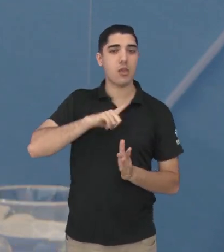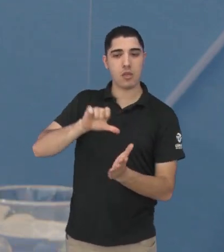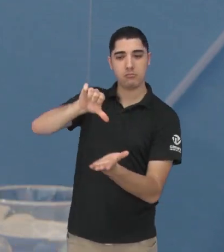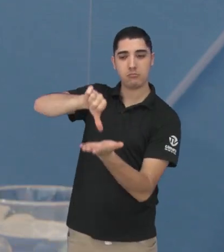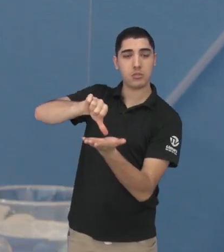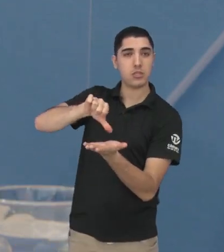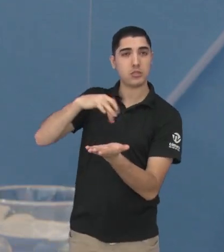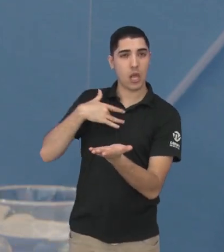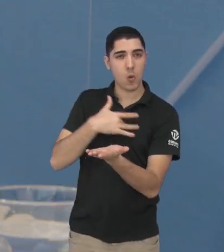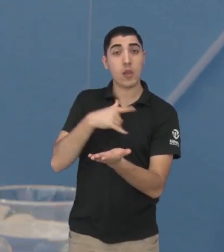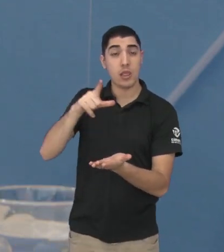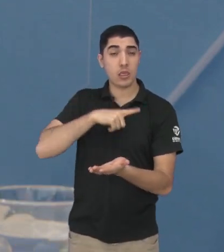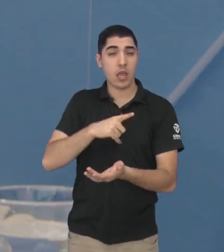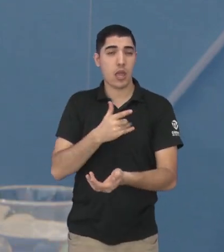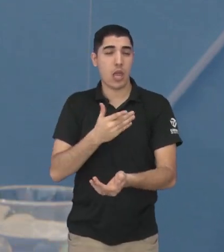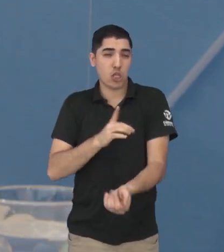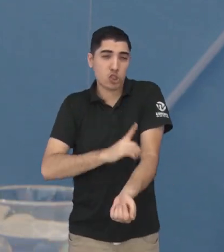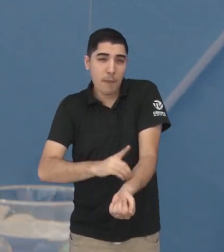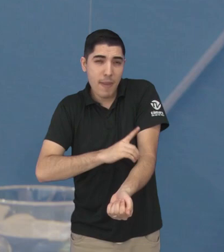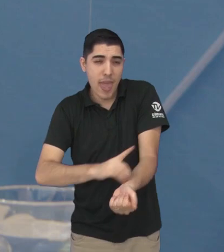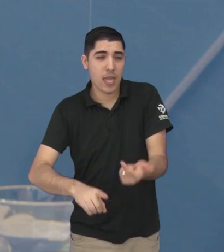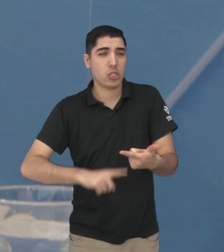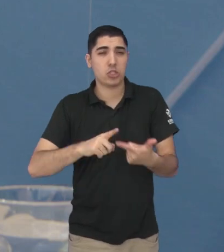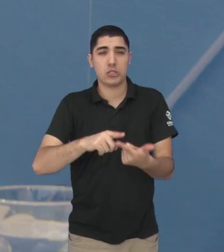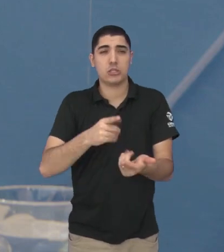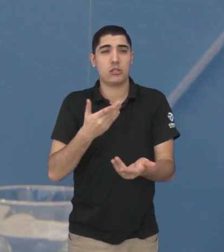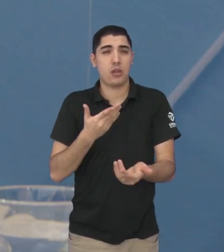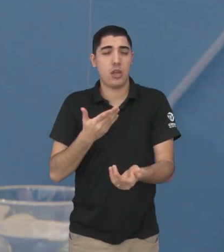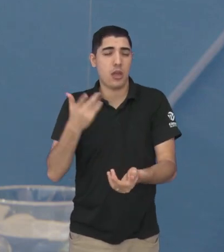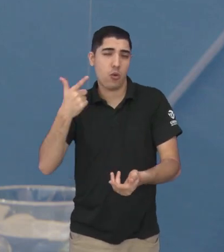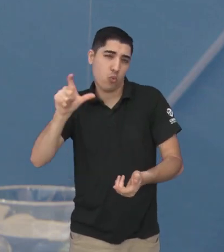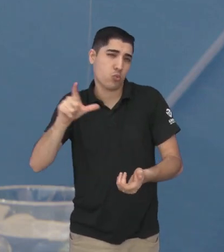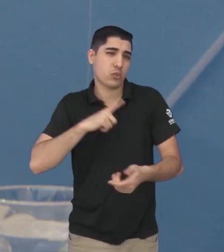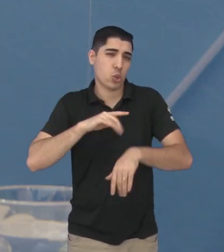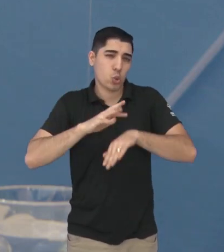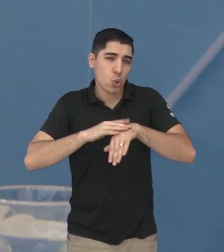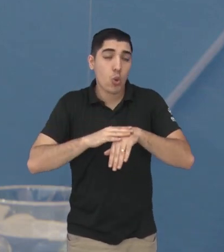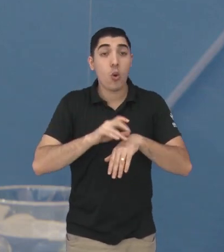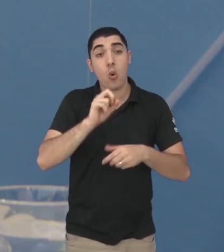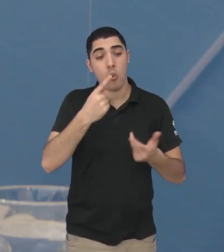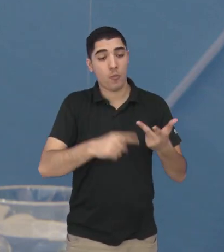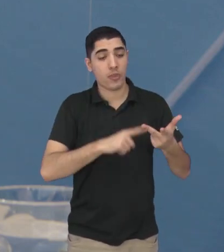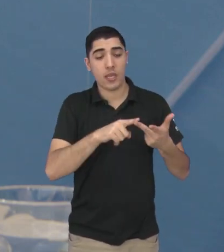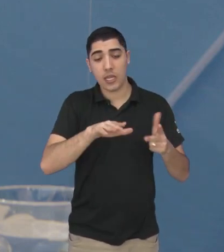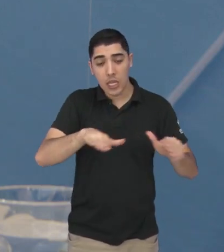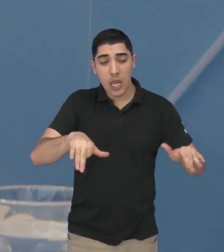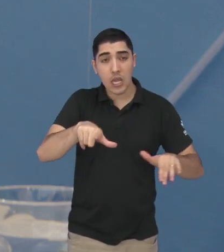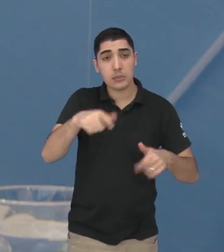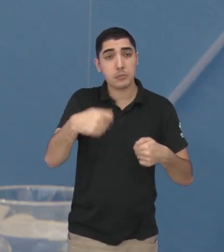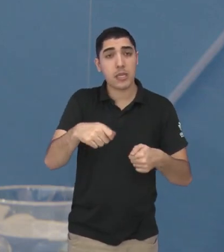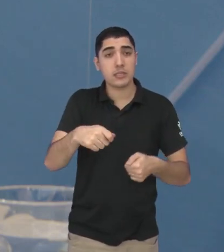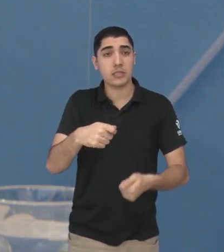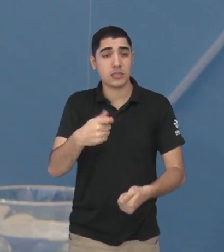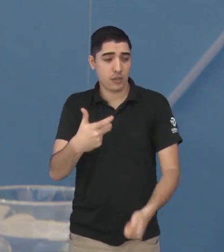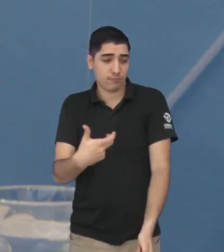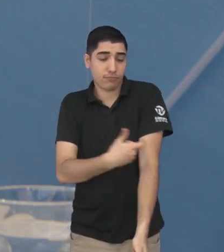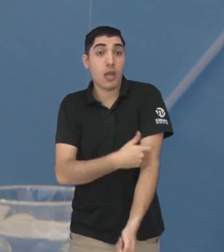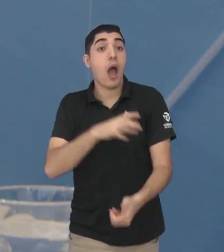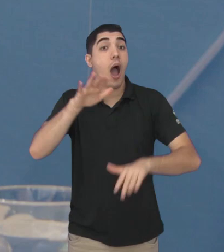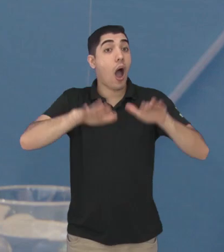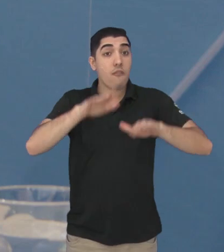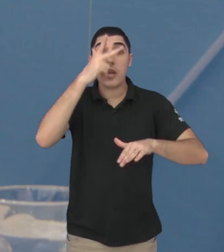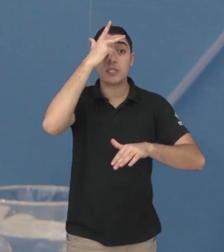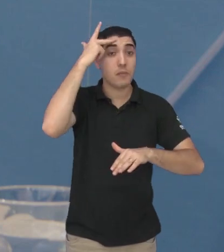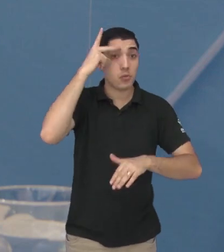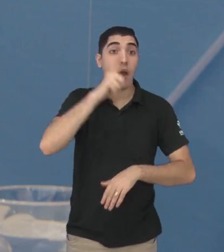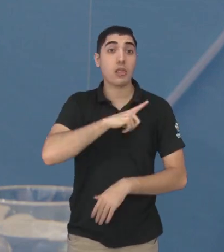que você recebe o hipertenso, o diabético, a criança que tem que tomar vacina, chega aquela pessoa, às vezes alcoolizada,